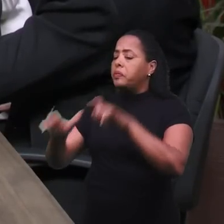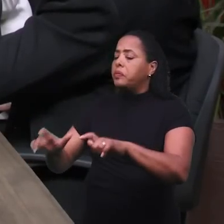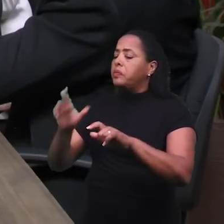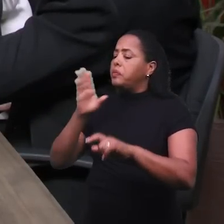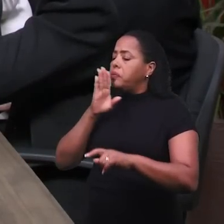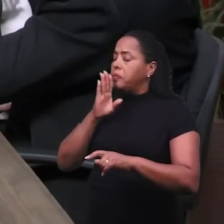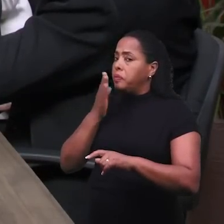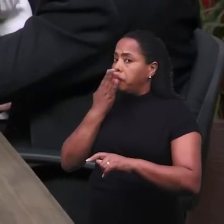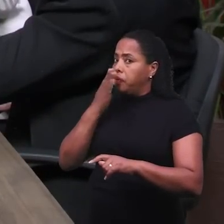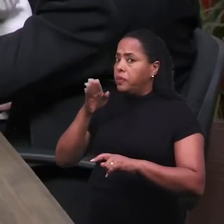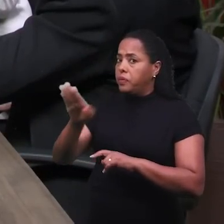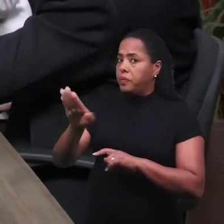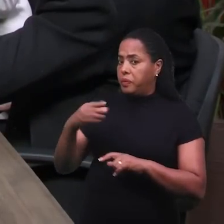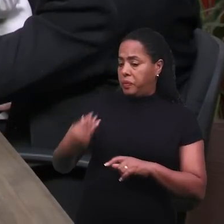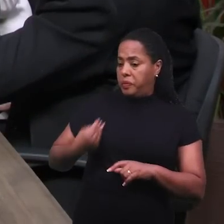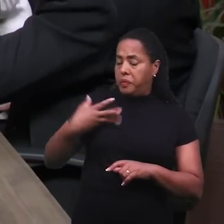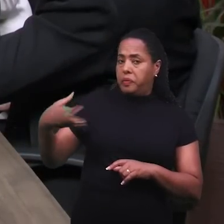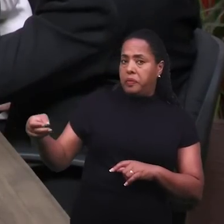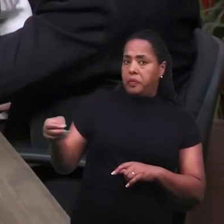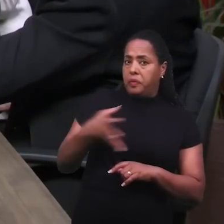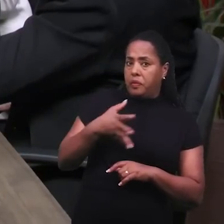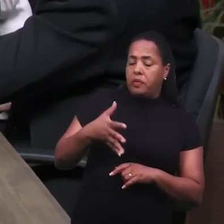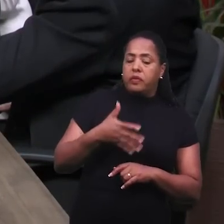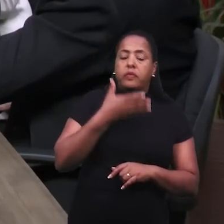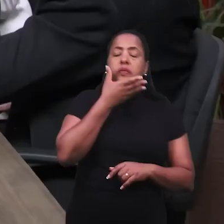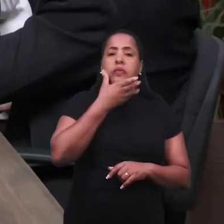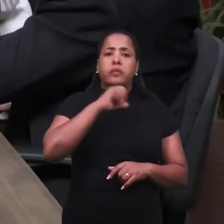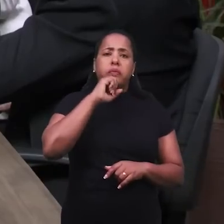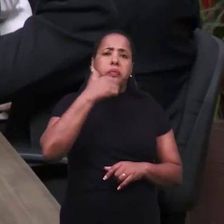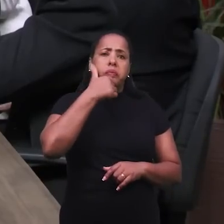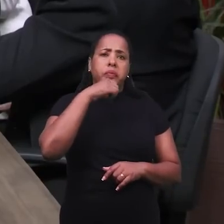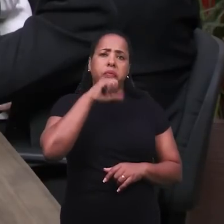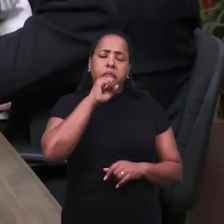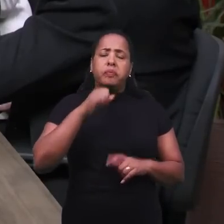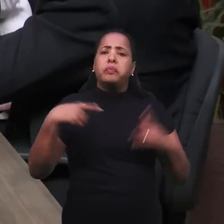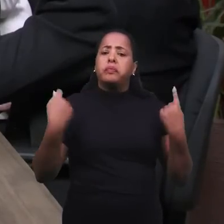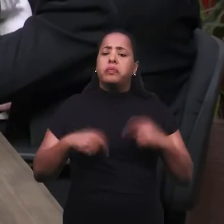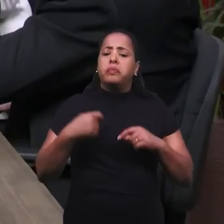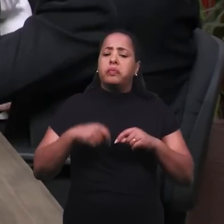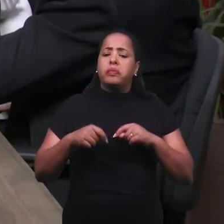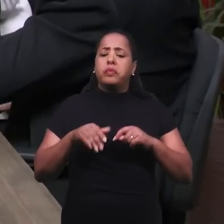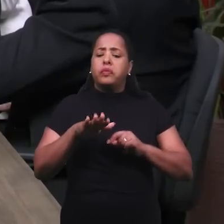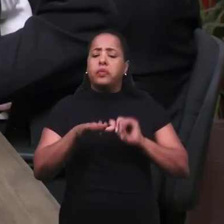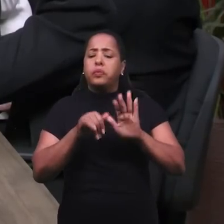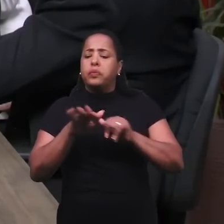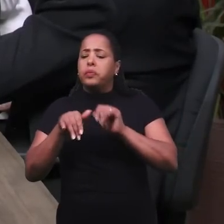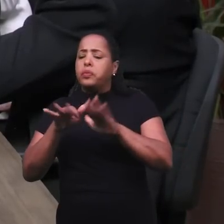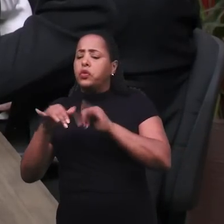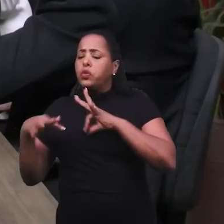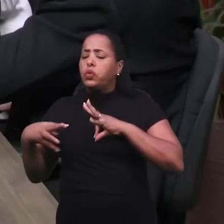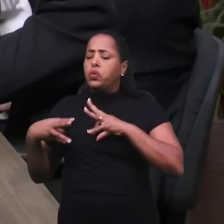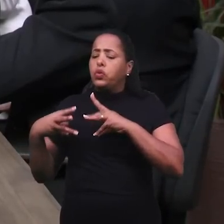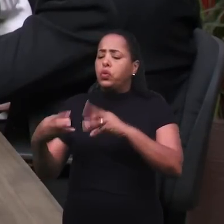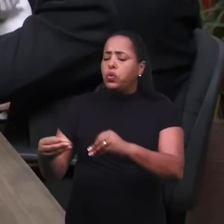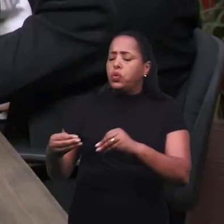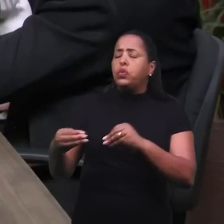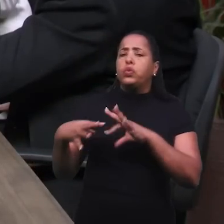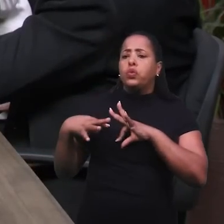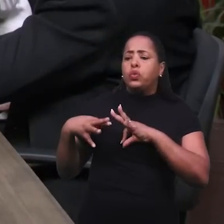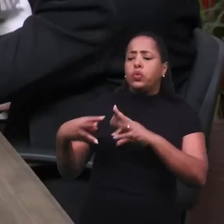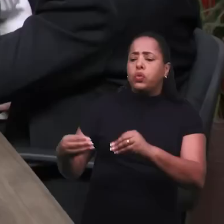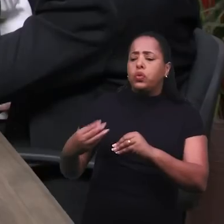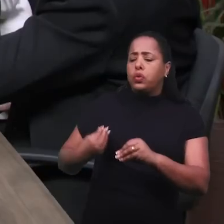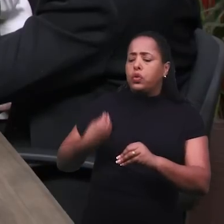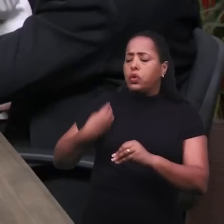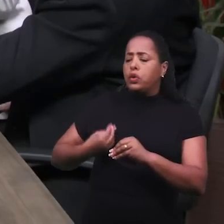prometida para ter um novo tipo de vida, e os pais deveriam intimar tudo aquilo que eles viveram, intimar para os